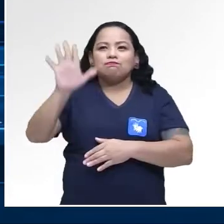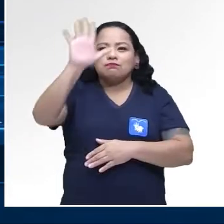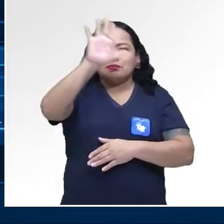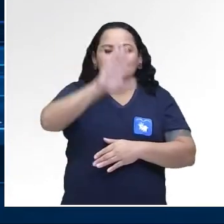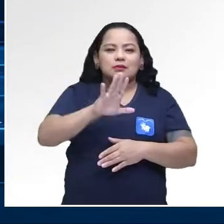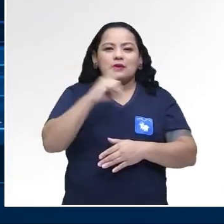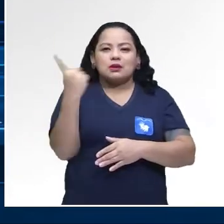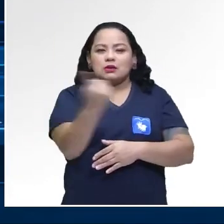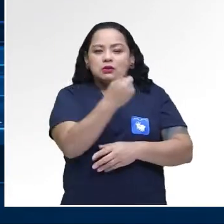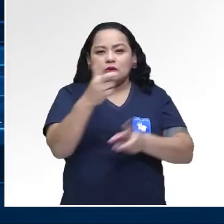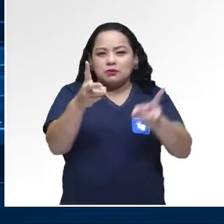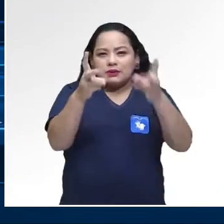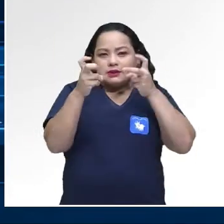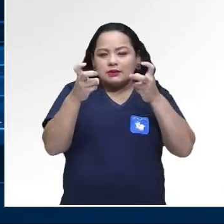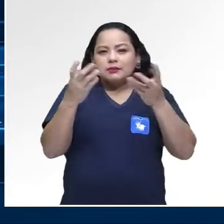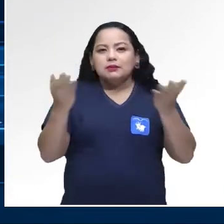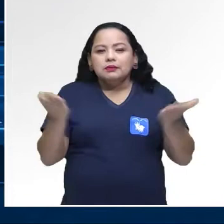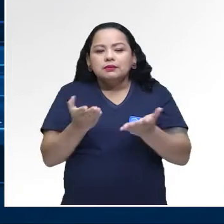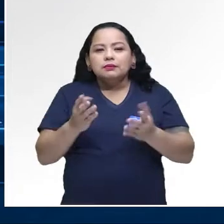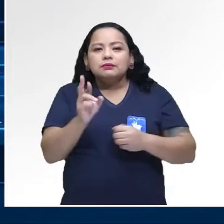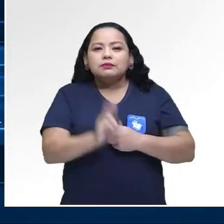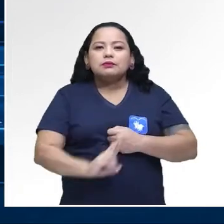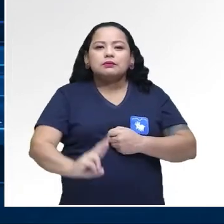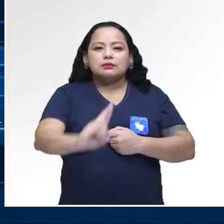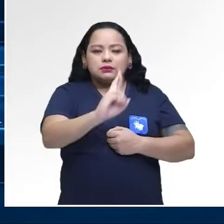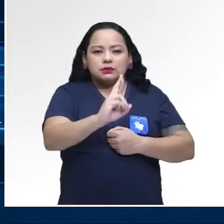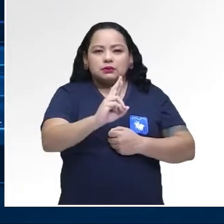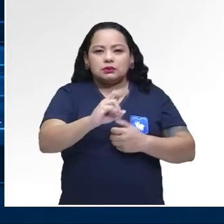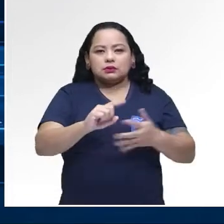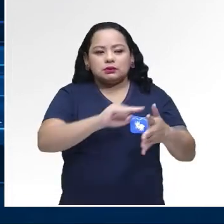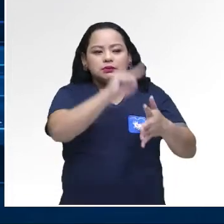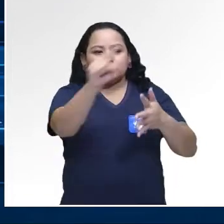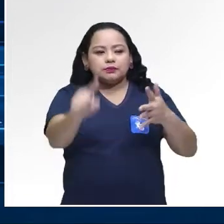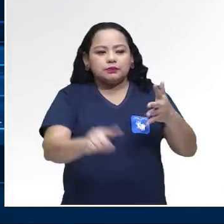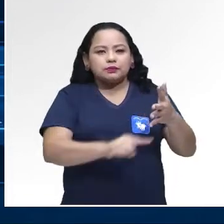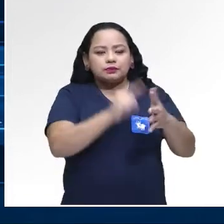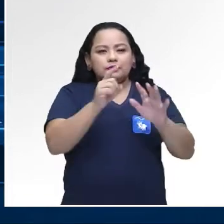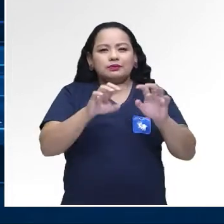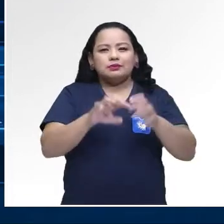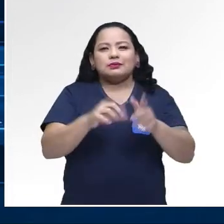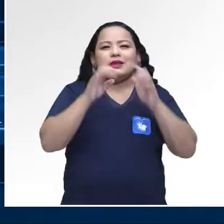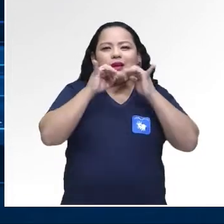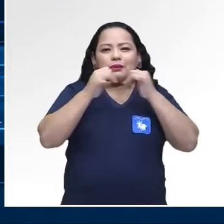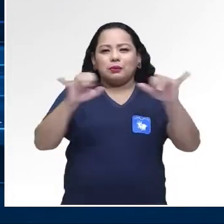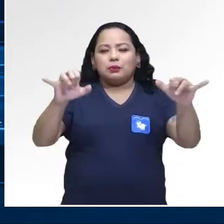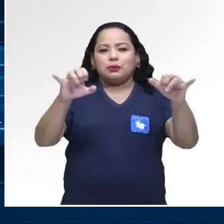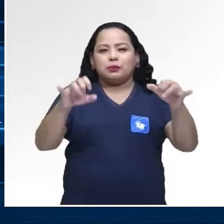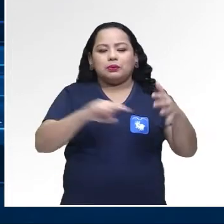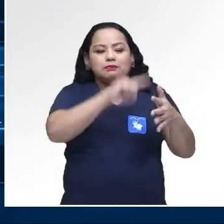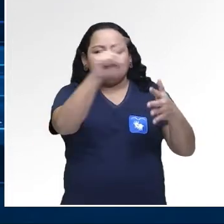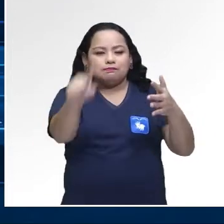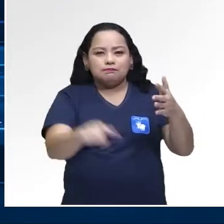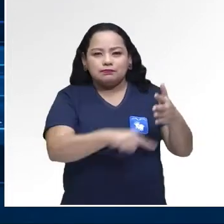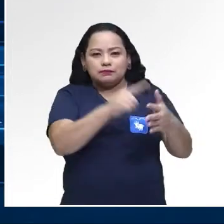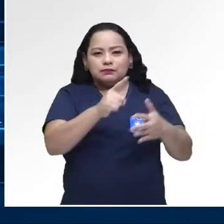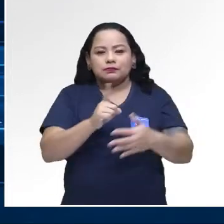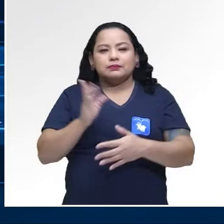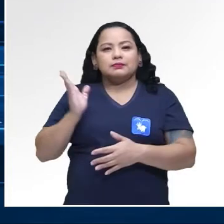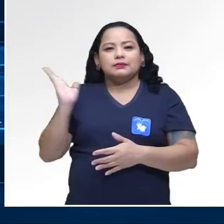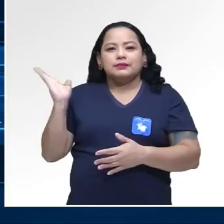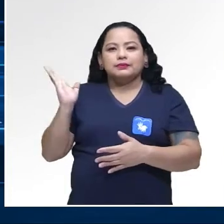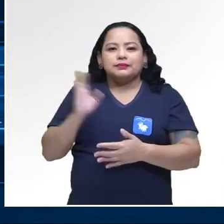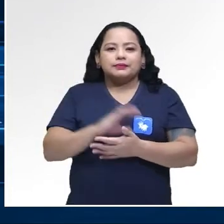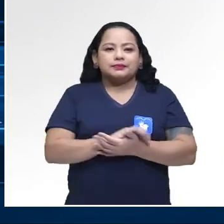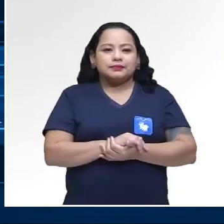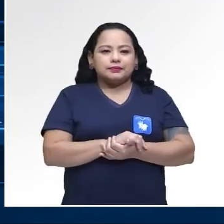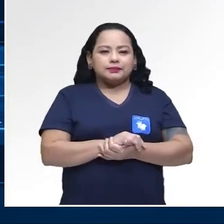gente vai observar aqui a representação de um circuito elétrico, né? Esse circuito fechado, tá? Então, olha só, a gente